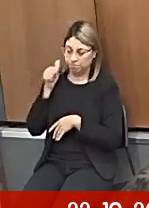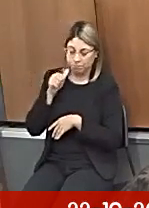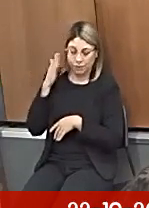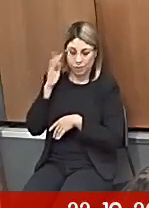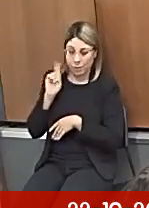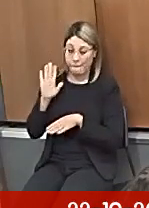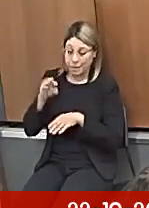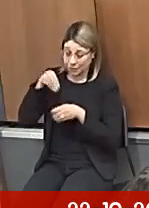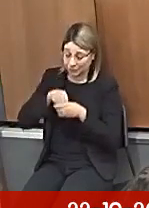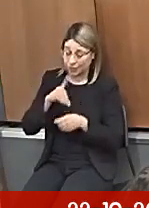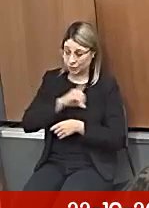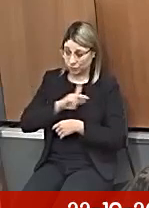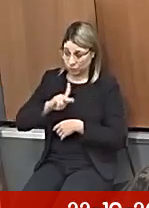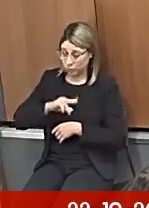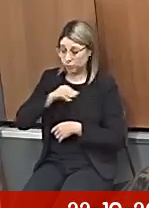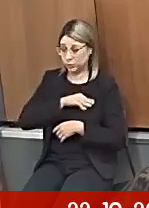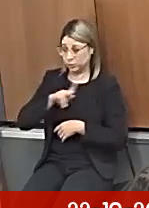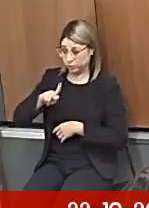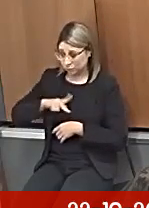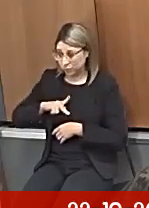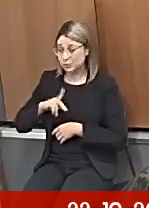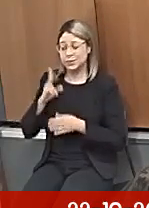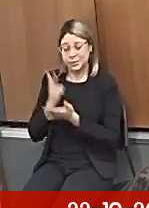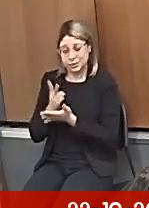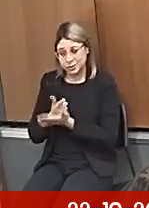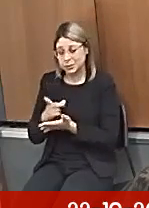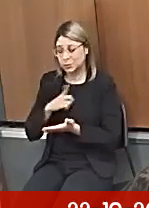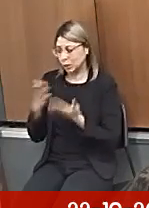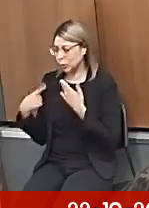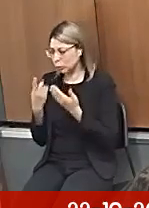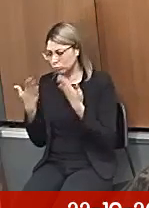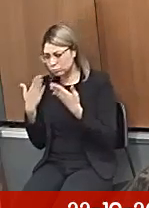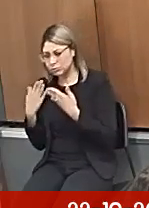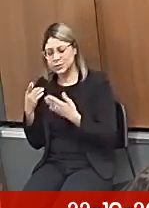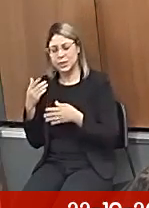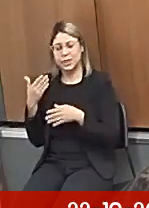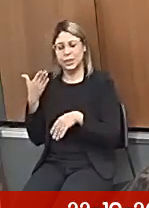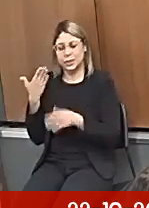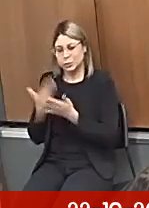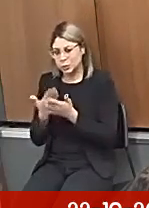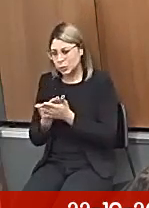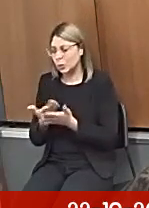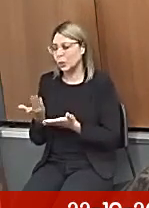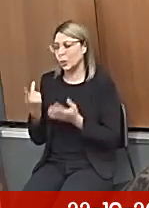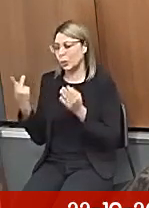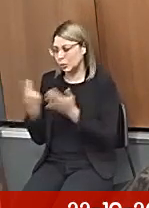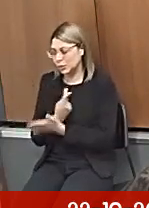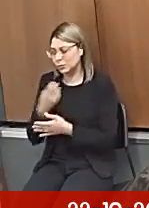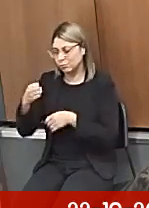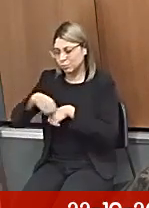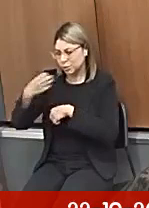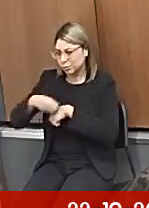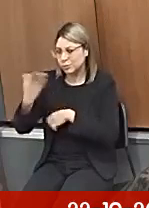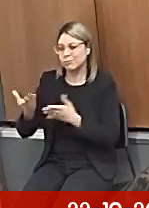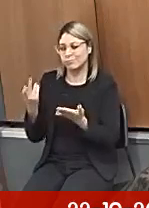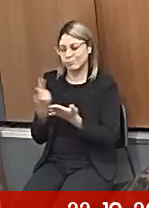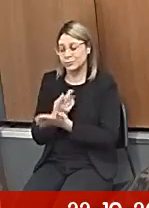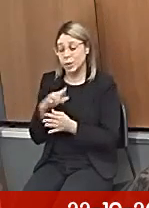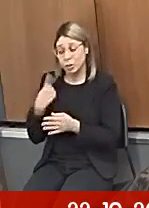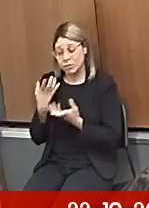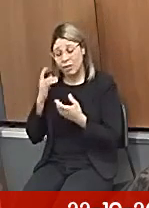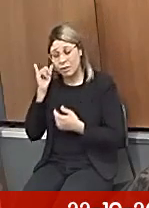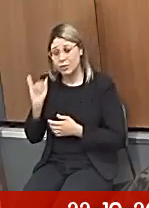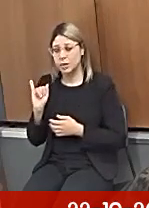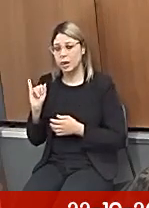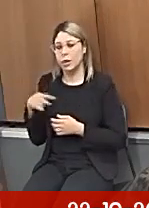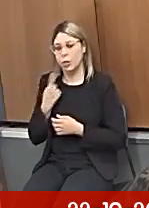mas na Defensoria, no Ministério Público, a todo momento nós conversamos de várias escolas que já chegou ao nosso conhecimento desse jeito. Então, a gente quer que evite isso. E